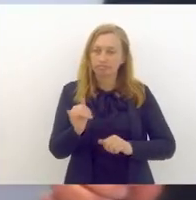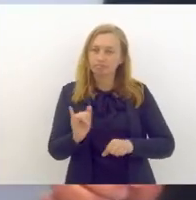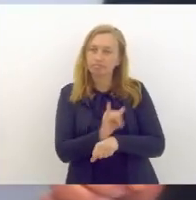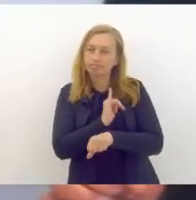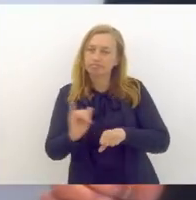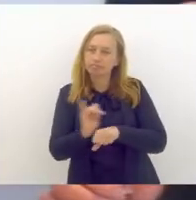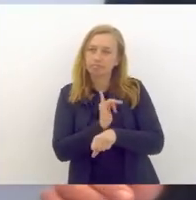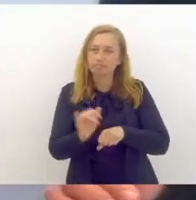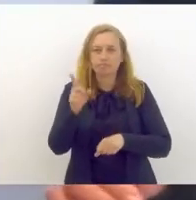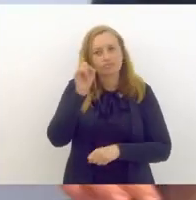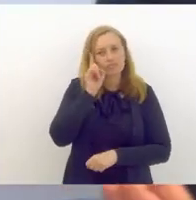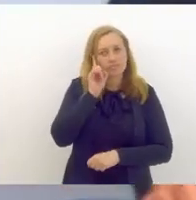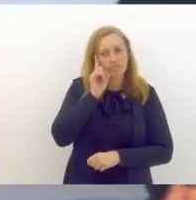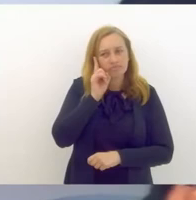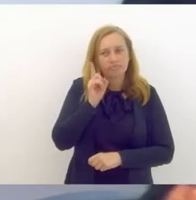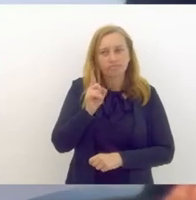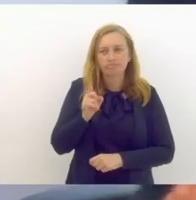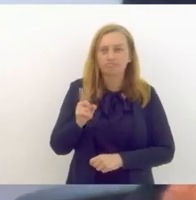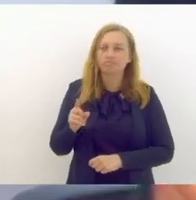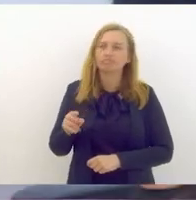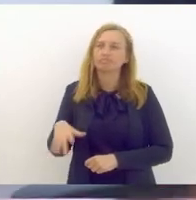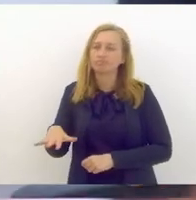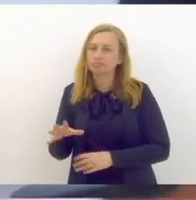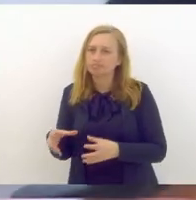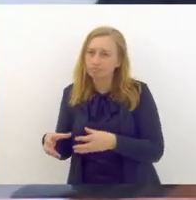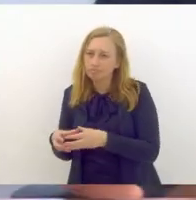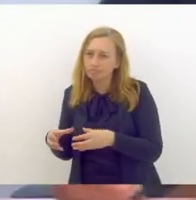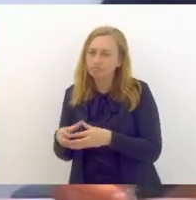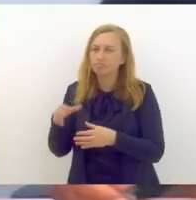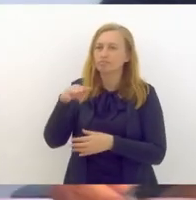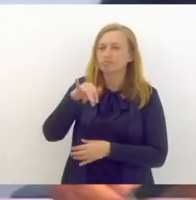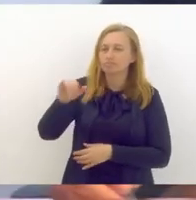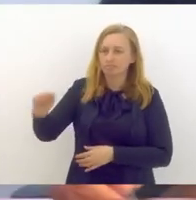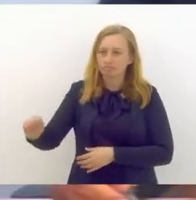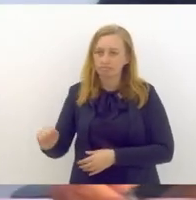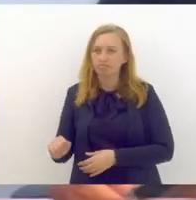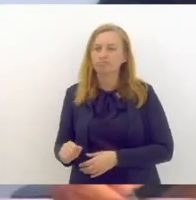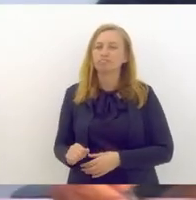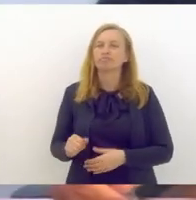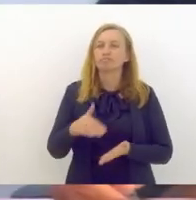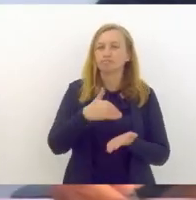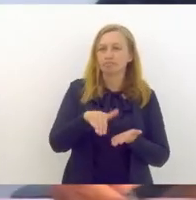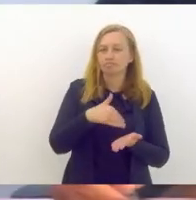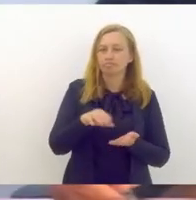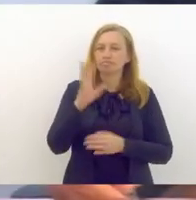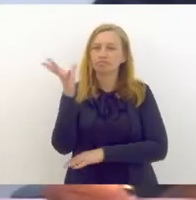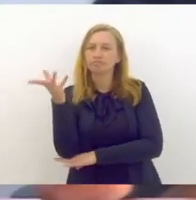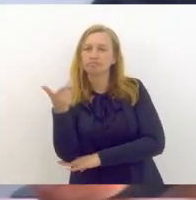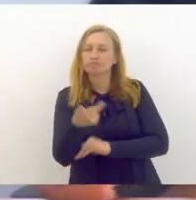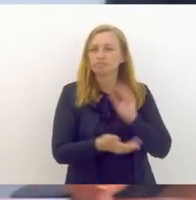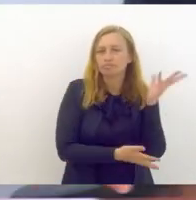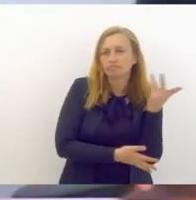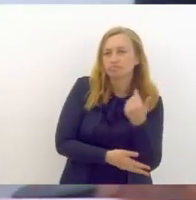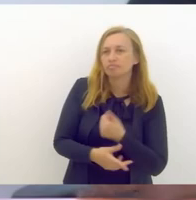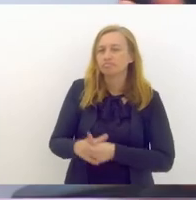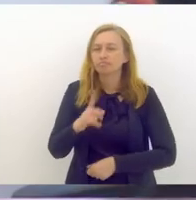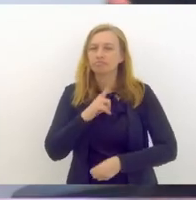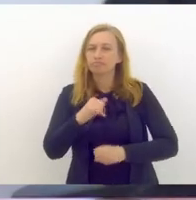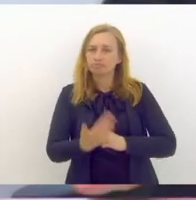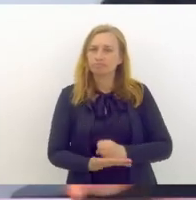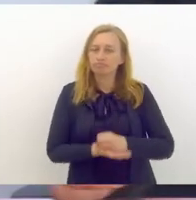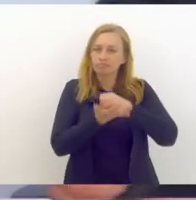vocês diariamente, com os órgãos ambientais, com o INEA, com a Secretaria Estadual de Meio Ambiente. E a gente tem uma área de